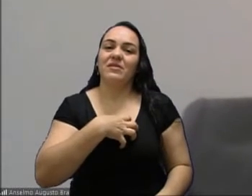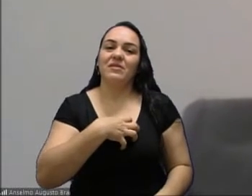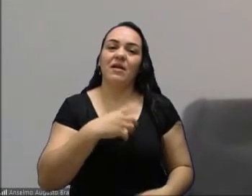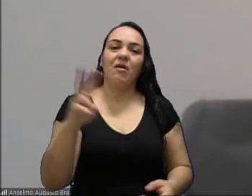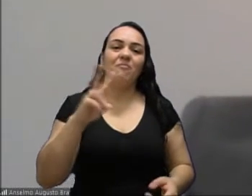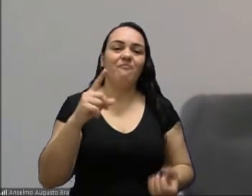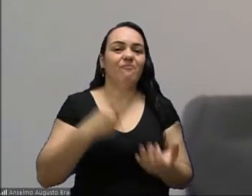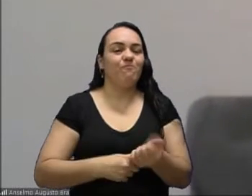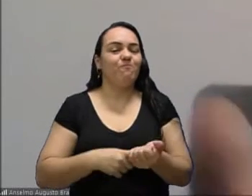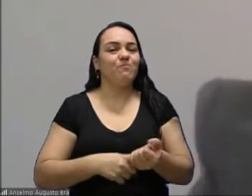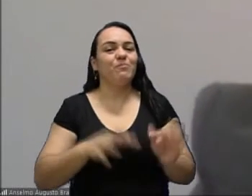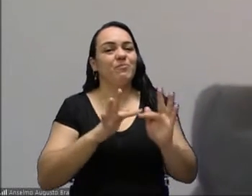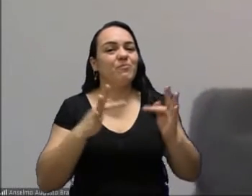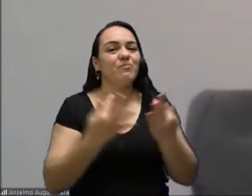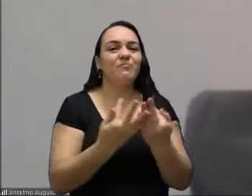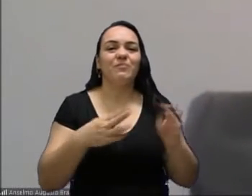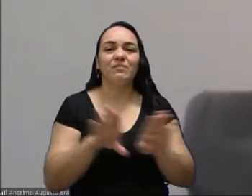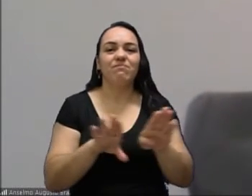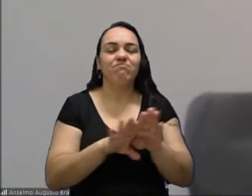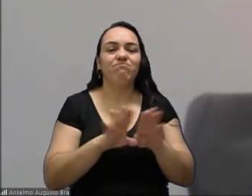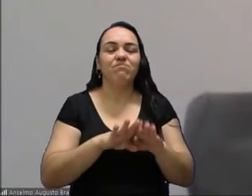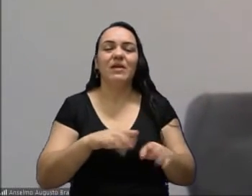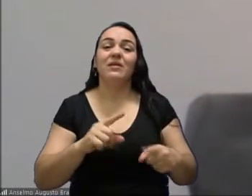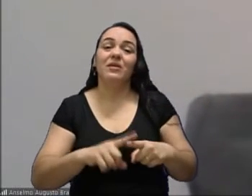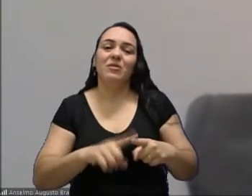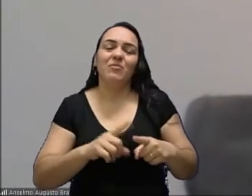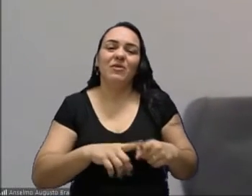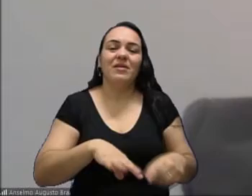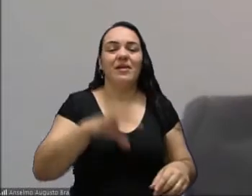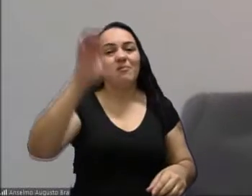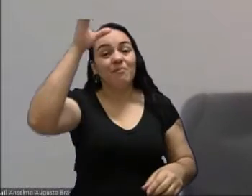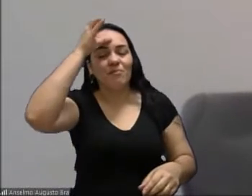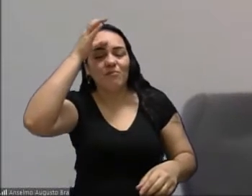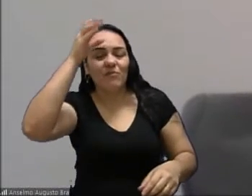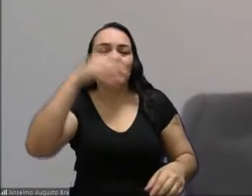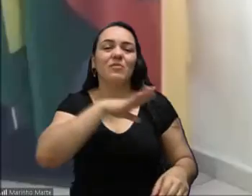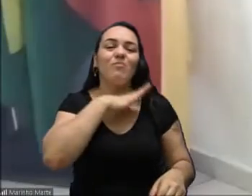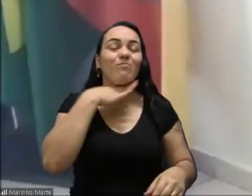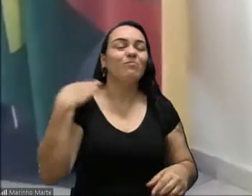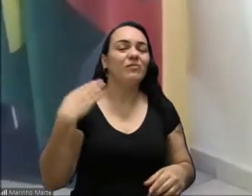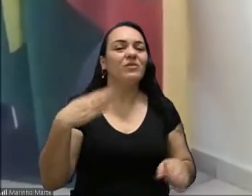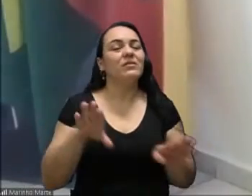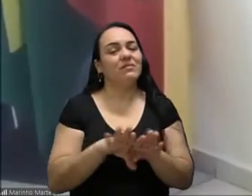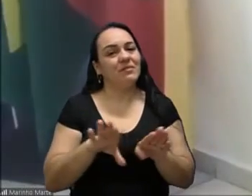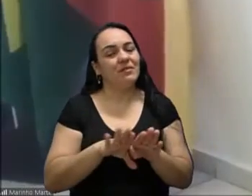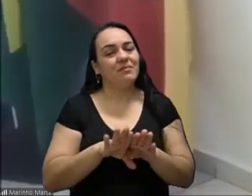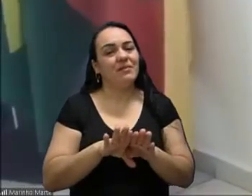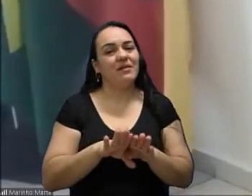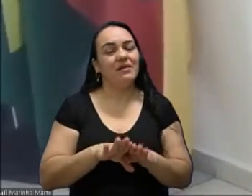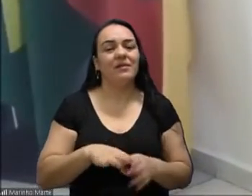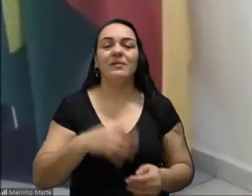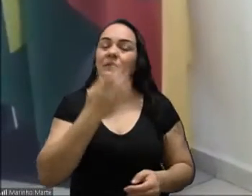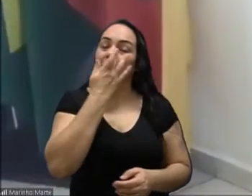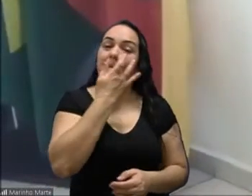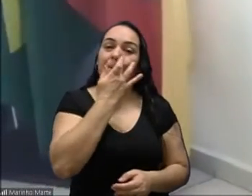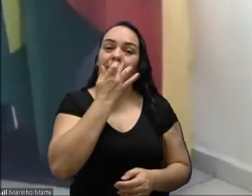a família dele, né, pela perda do tio aí nessa situação... Todo requerimento já. Ele acabou narrando aí, né, que realmente